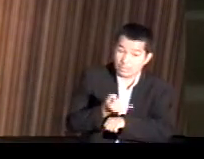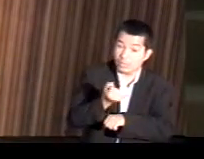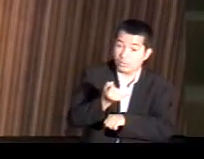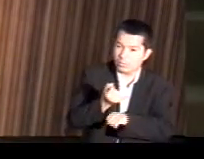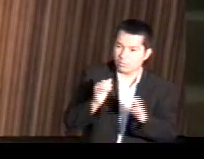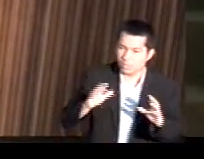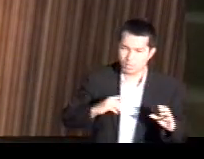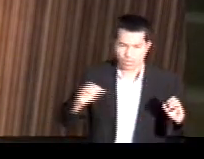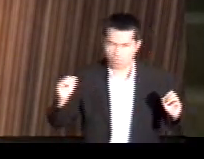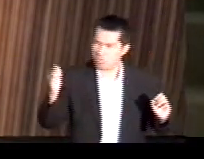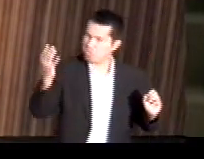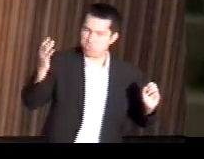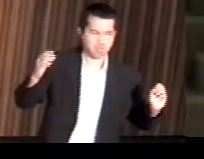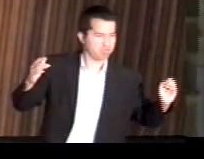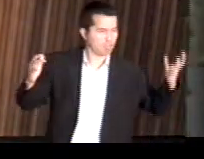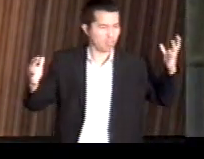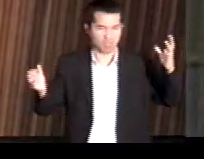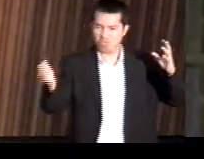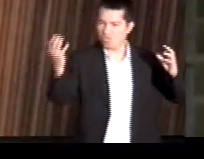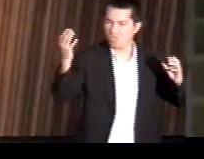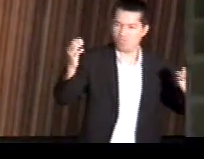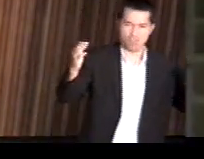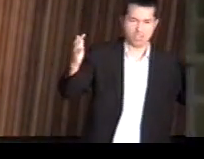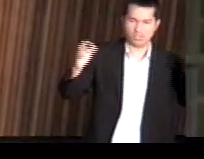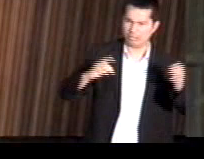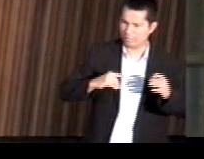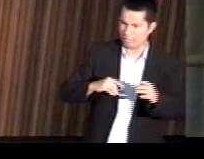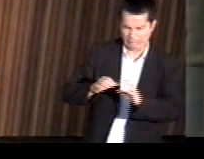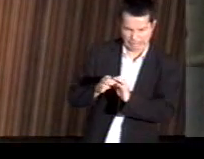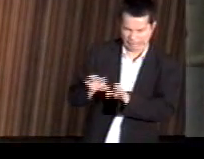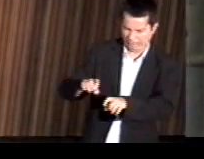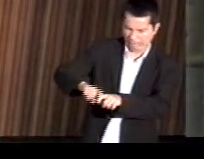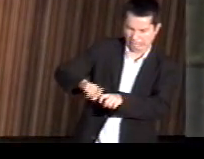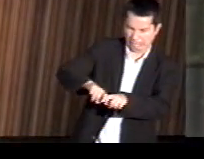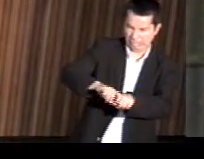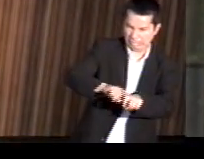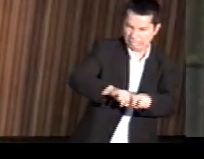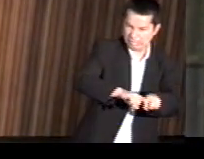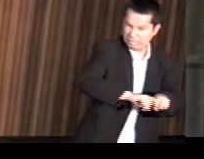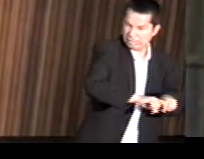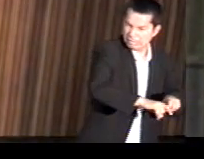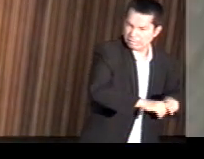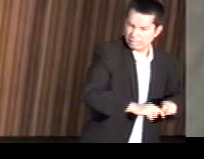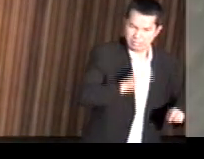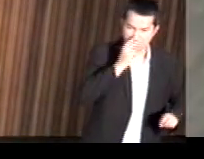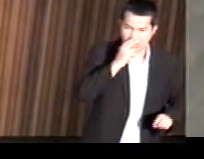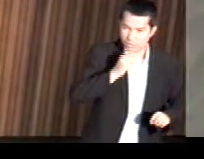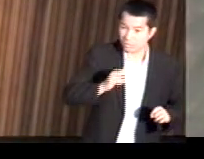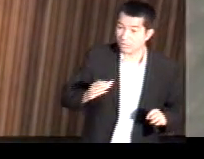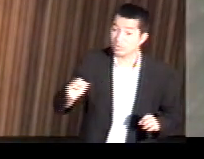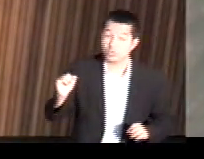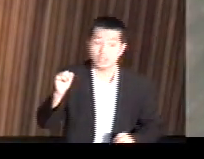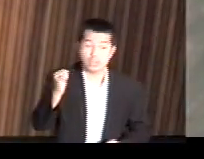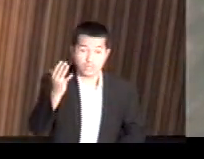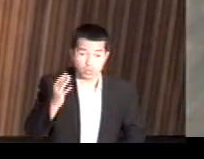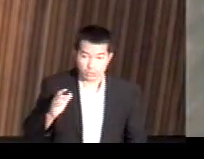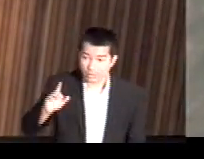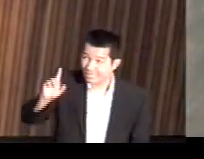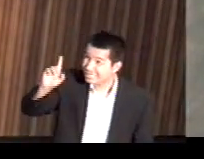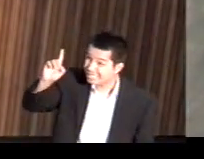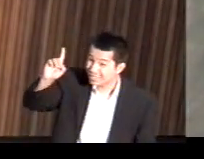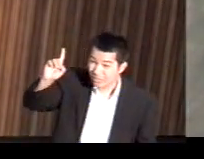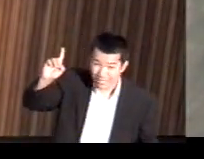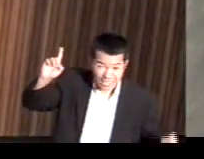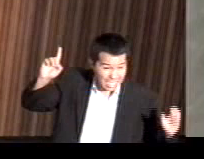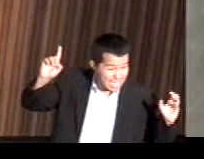bacanal todo, com aqueles utensílios de ouro do templo de Jerusalém, ele tem uma visão.